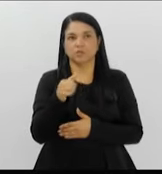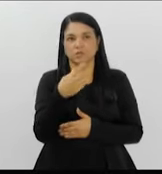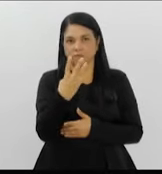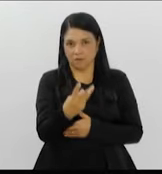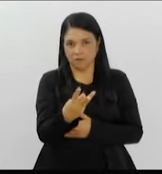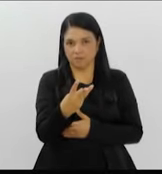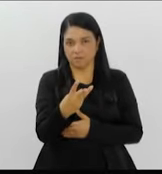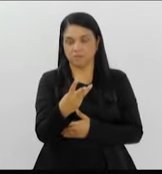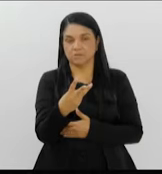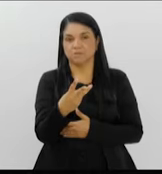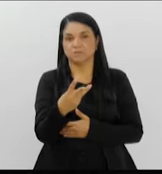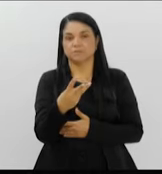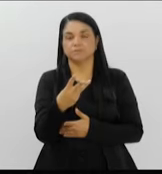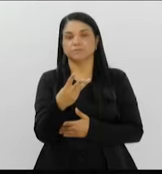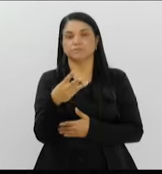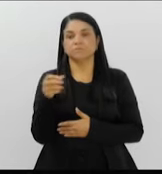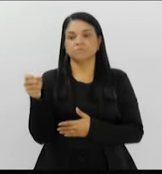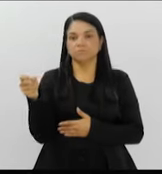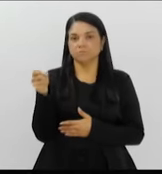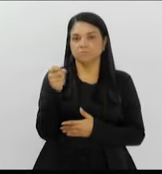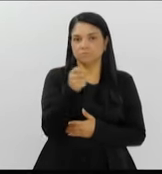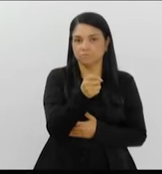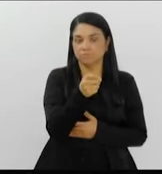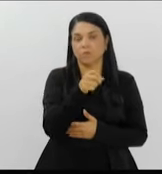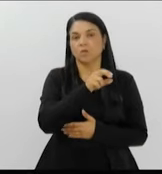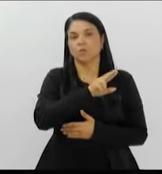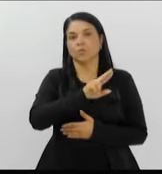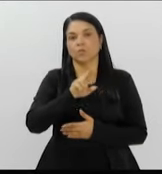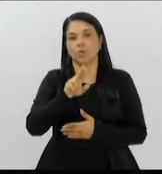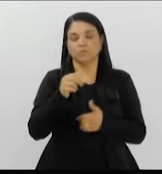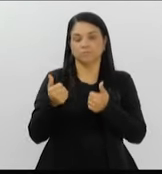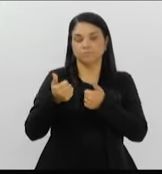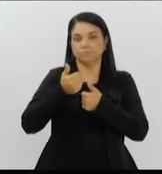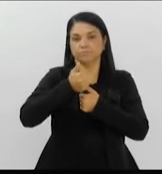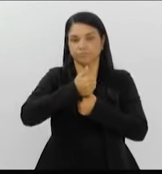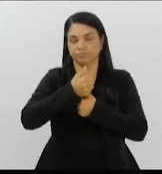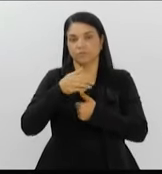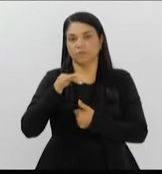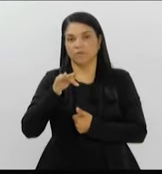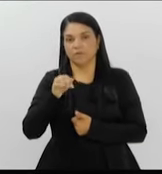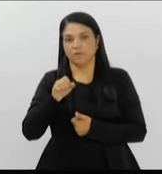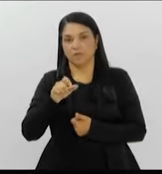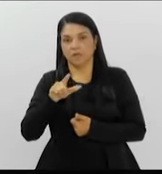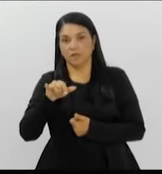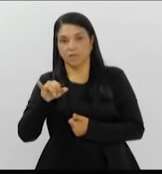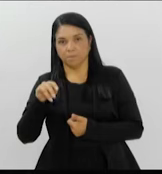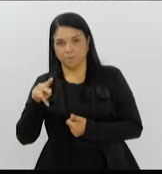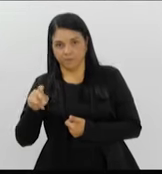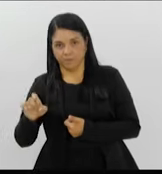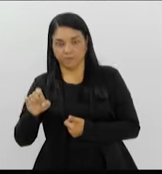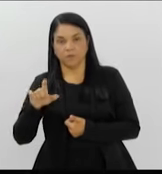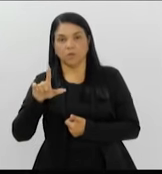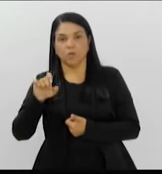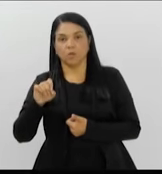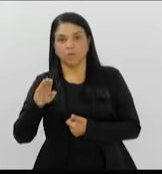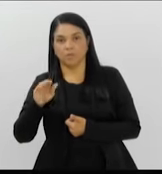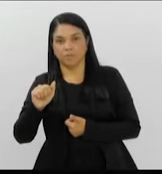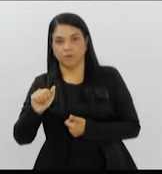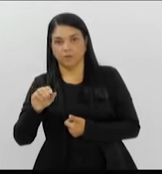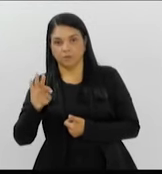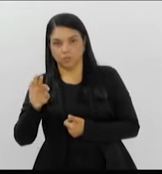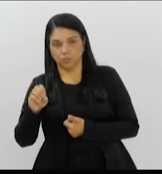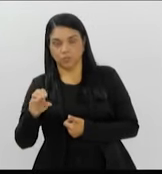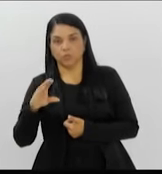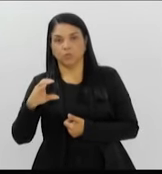sai a nomeação do senhor Felipe Lobato Cury. Só hoje que saiu.